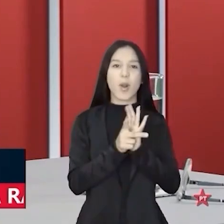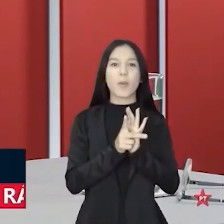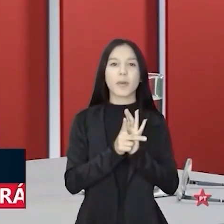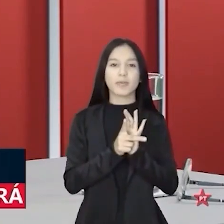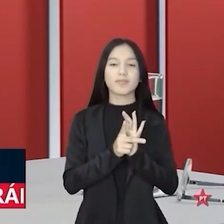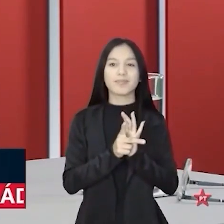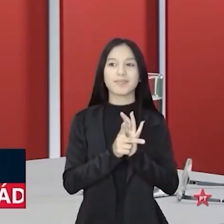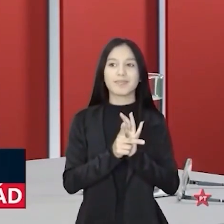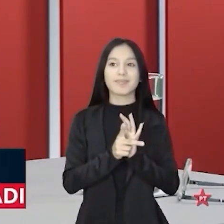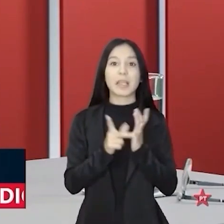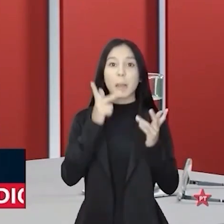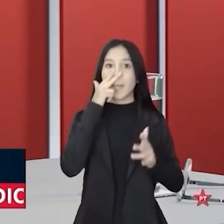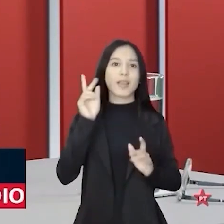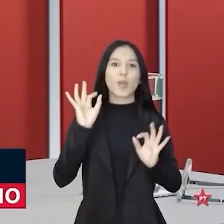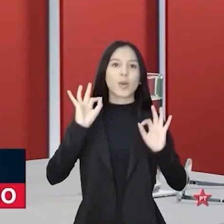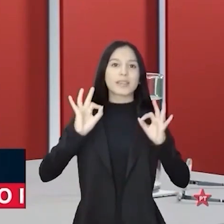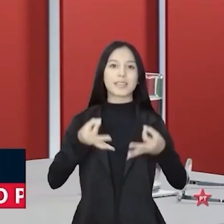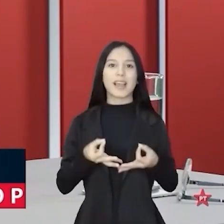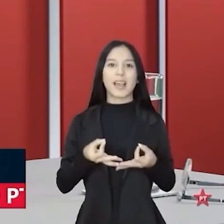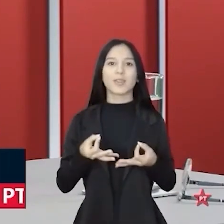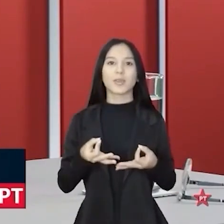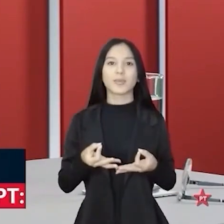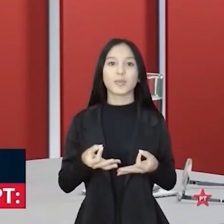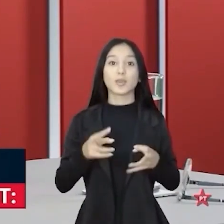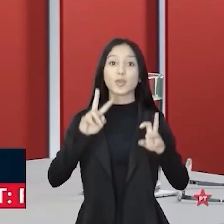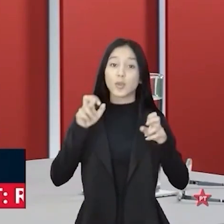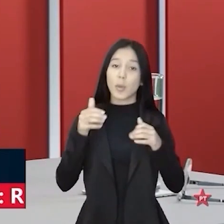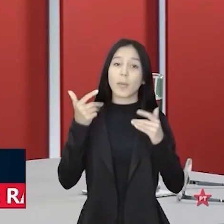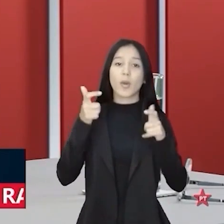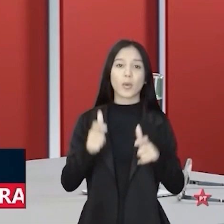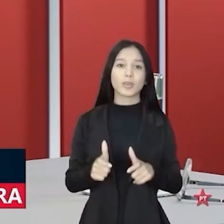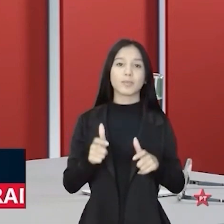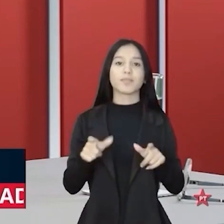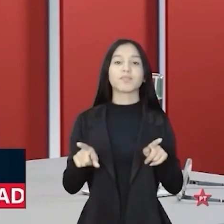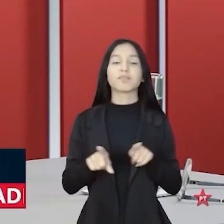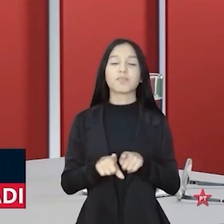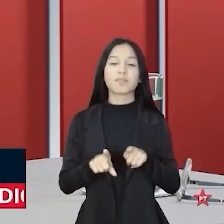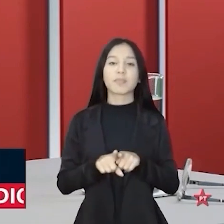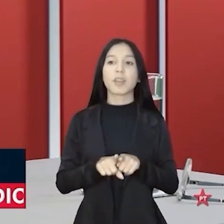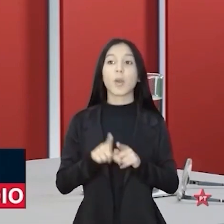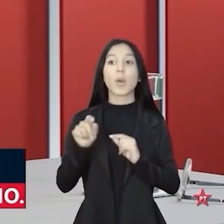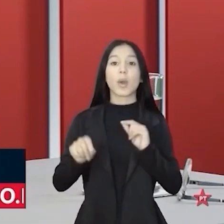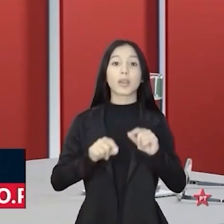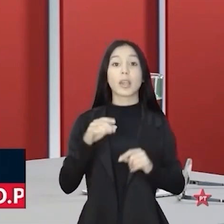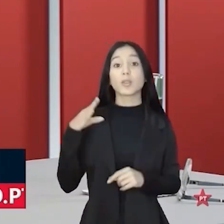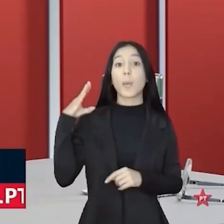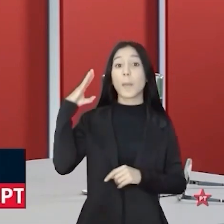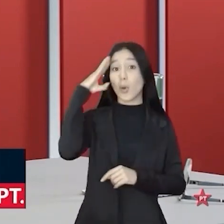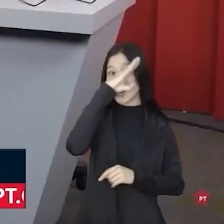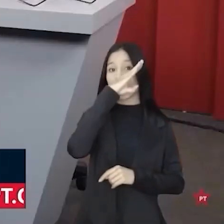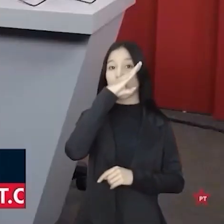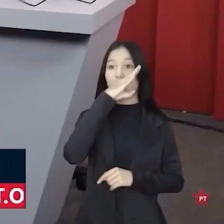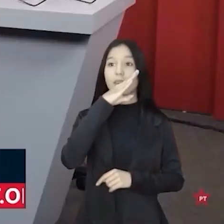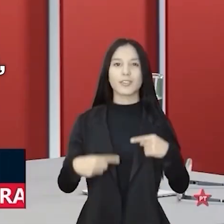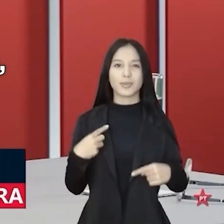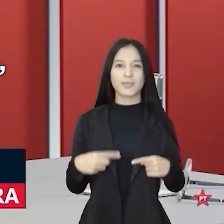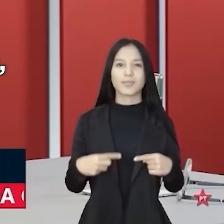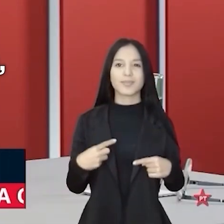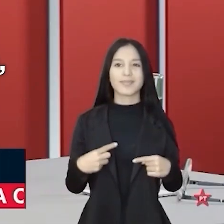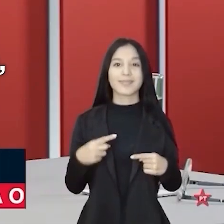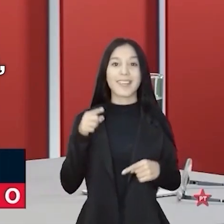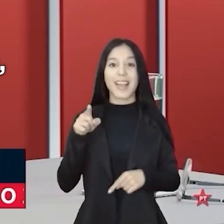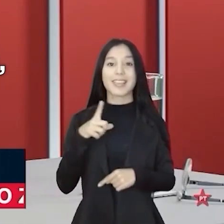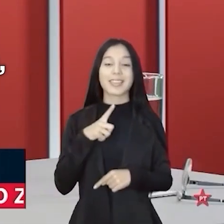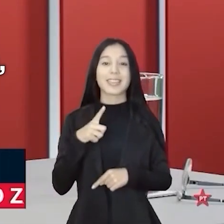estão irregular em cima das suas terras. E as viúvas do Bolsonaro, dá para dizer, que estão aí.